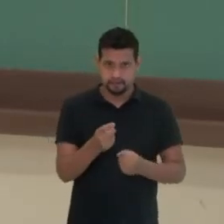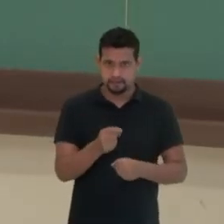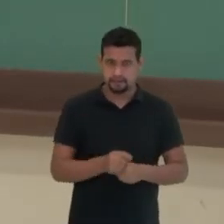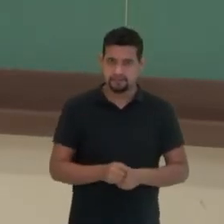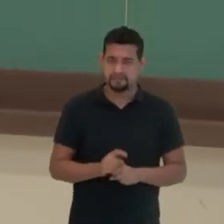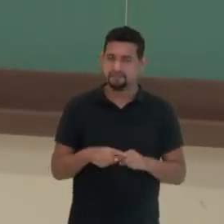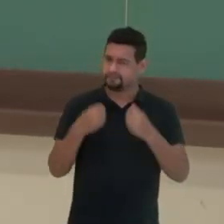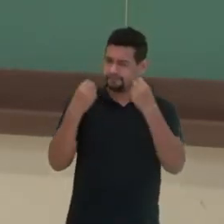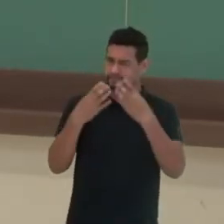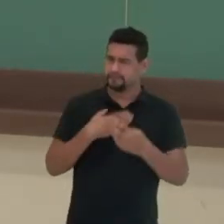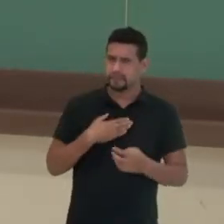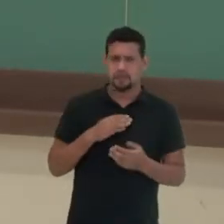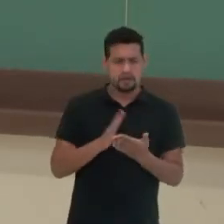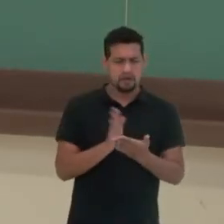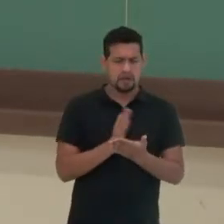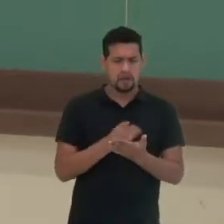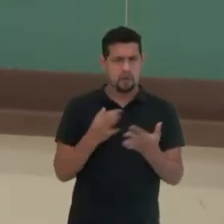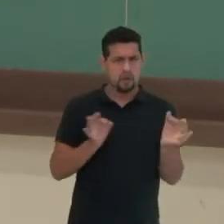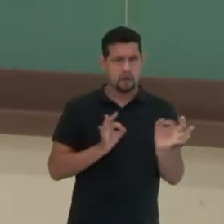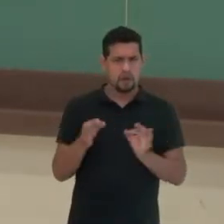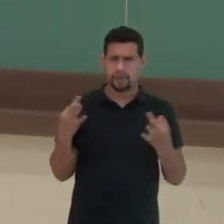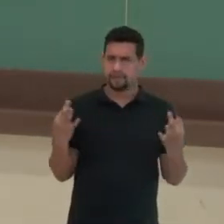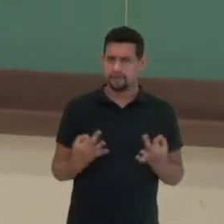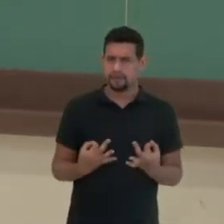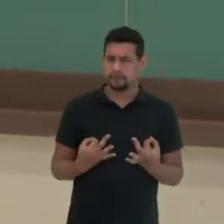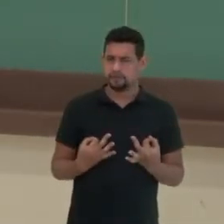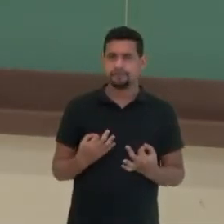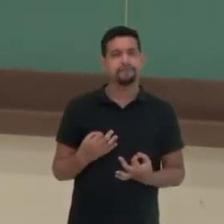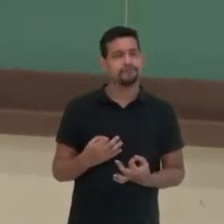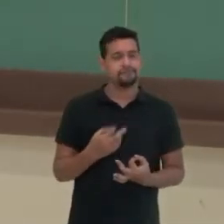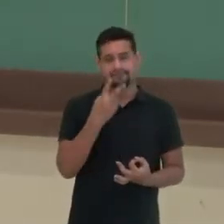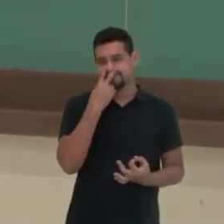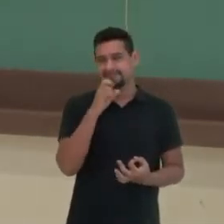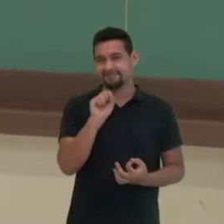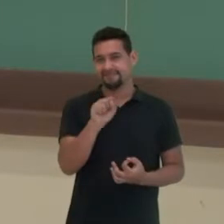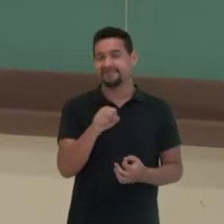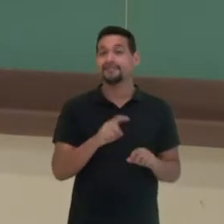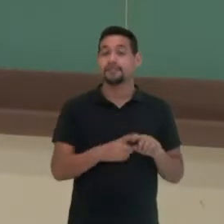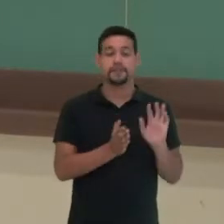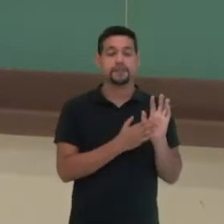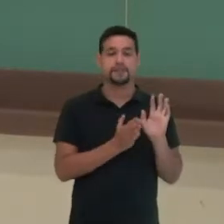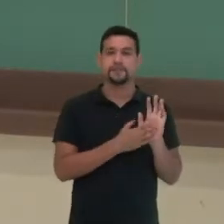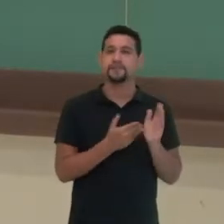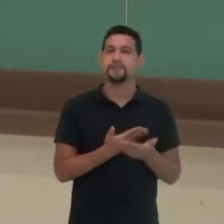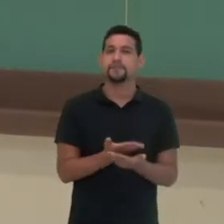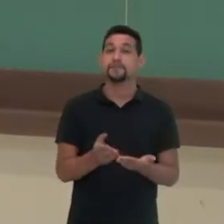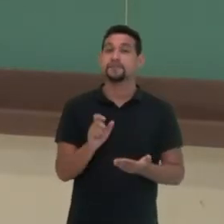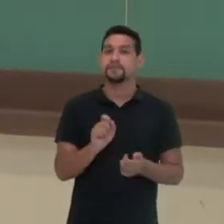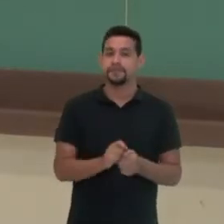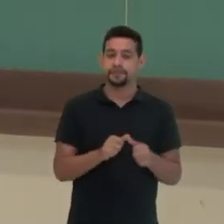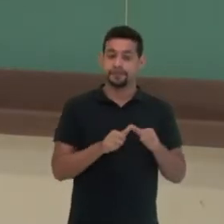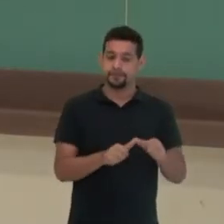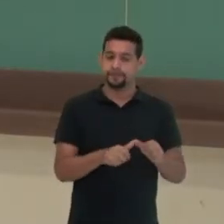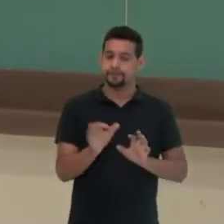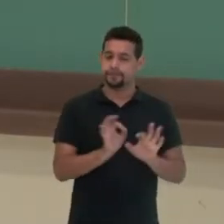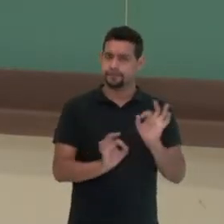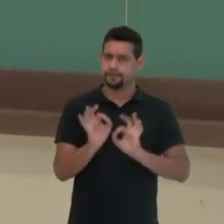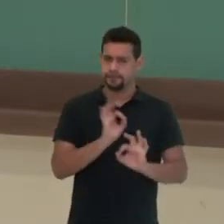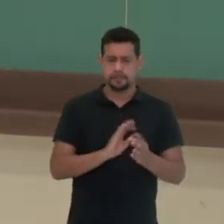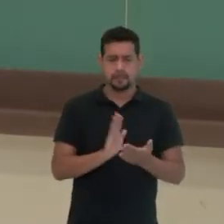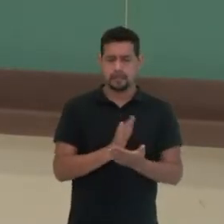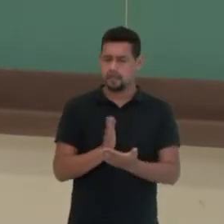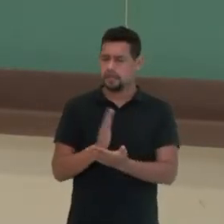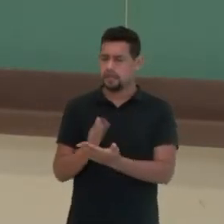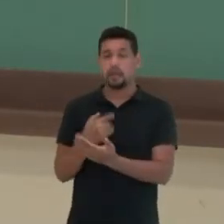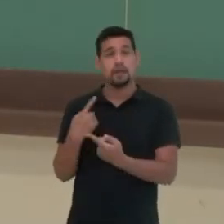conta para mim primeiro, o teu caderno está bem organizado? Tenho certeza que está. Então, eu proponho para você manter a organização do teu